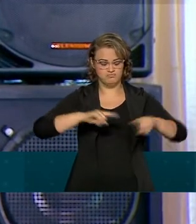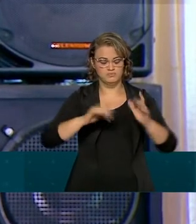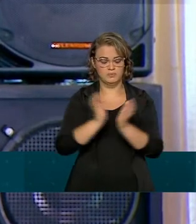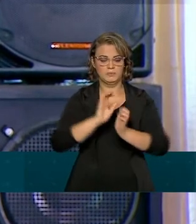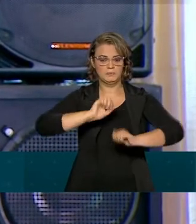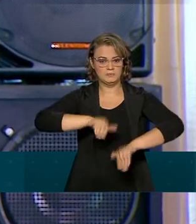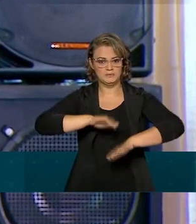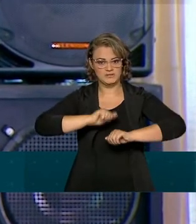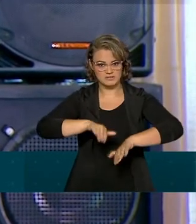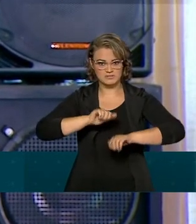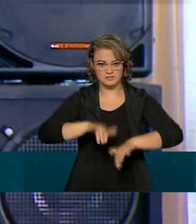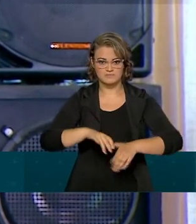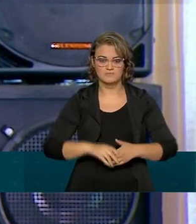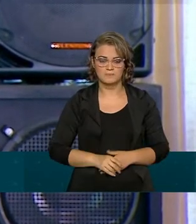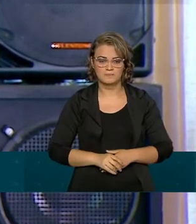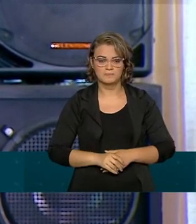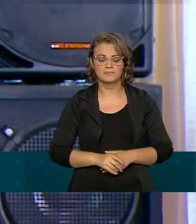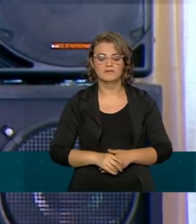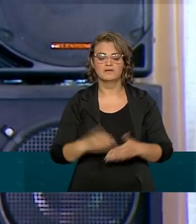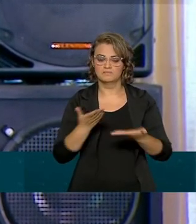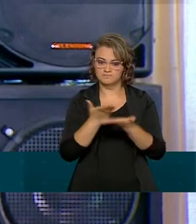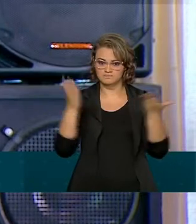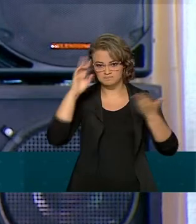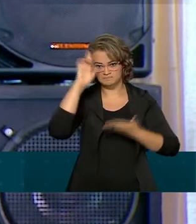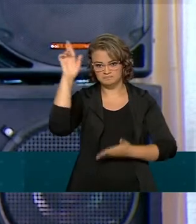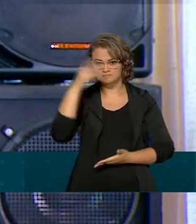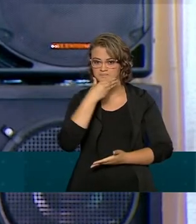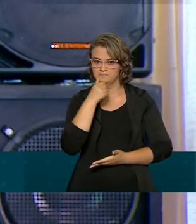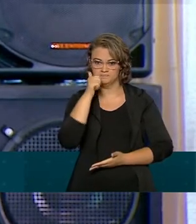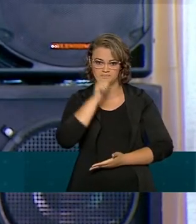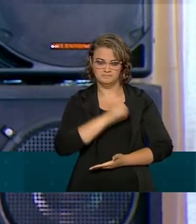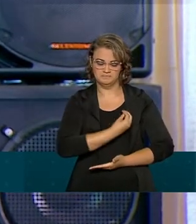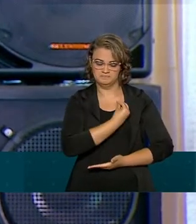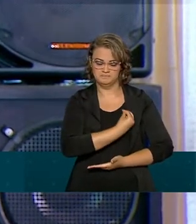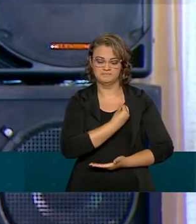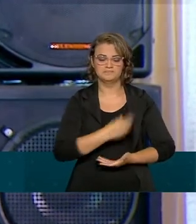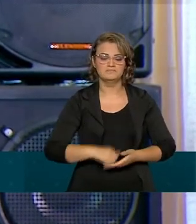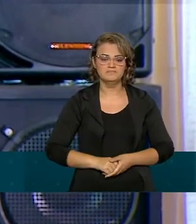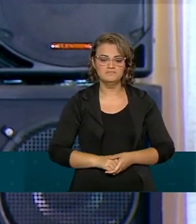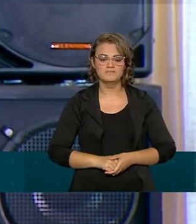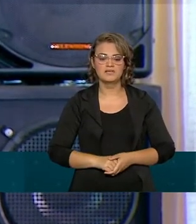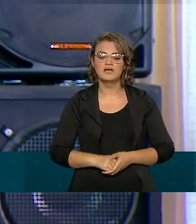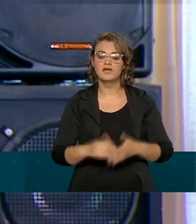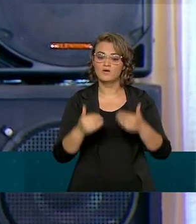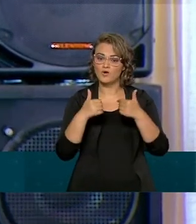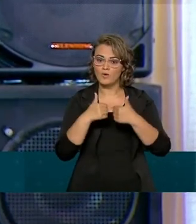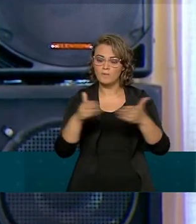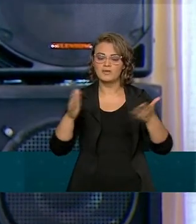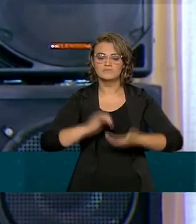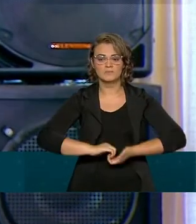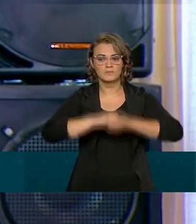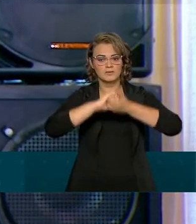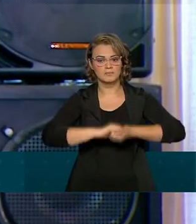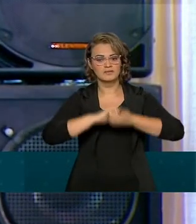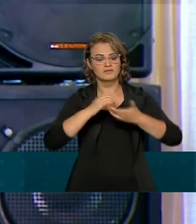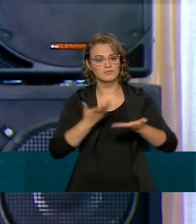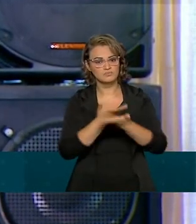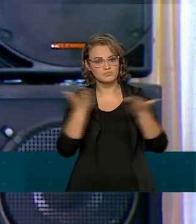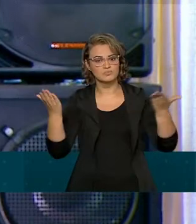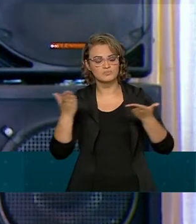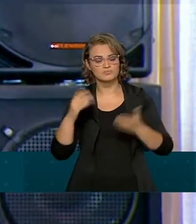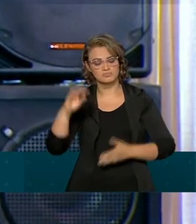senhor os oficiais-generais senhoras e senhores permitam-me inicialmente cumprimentar